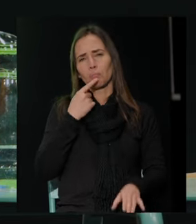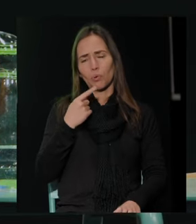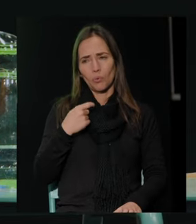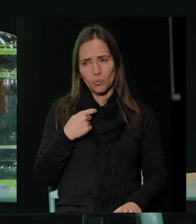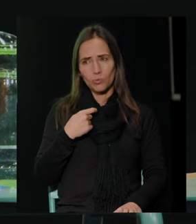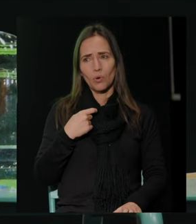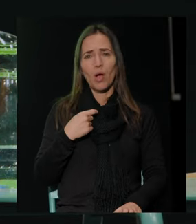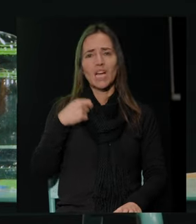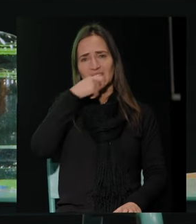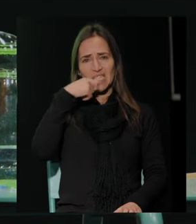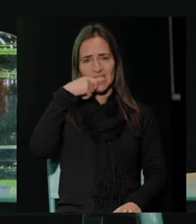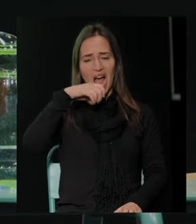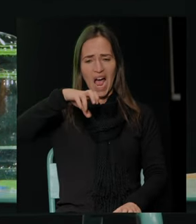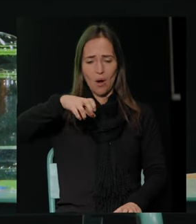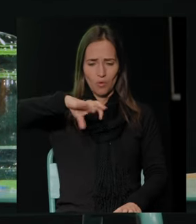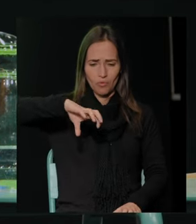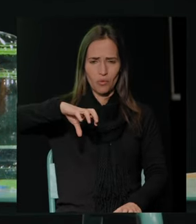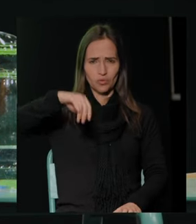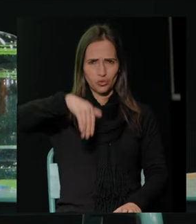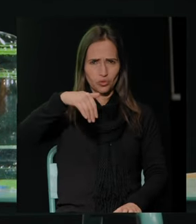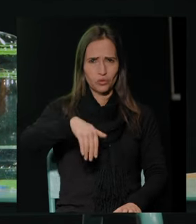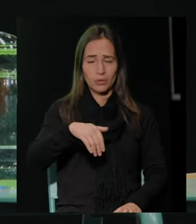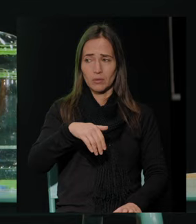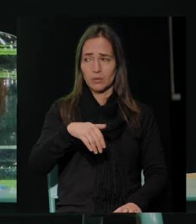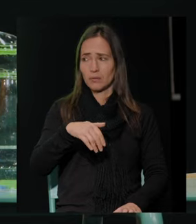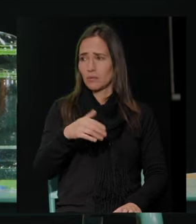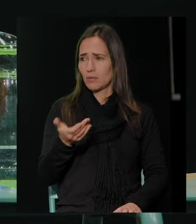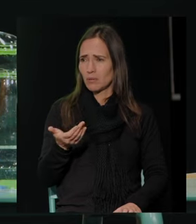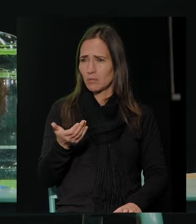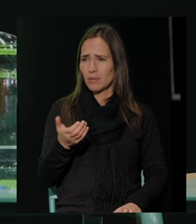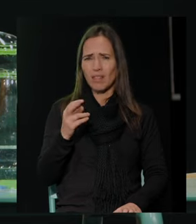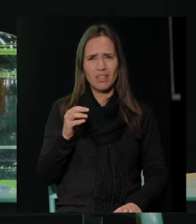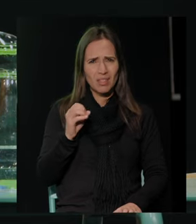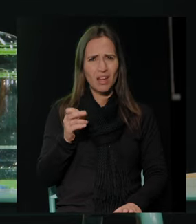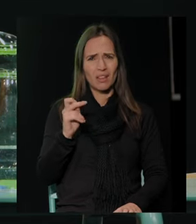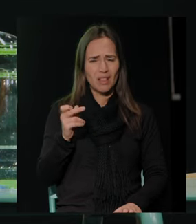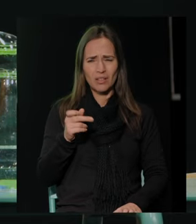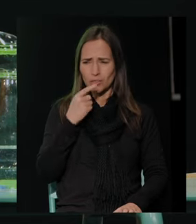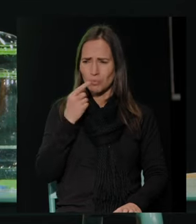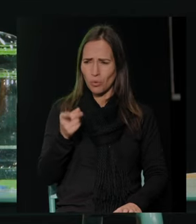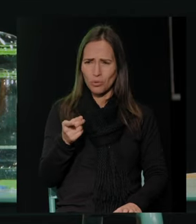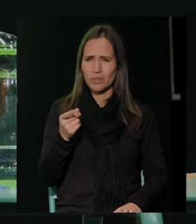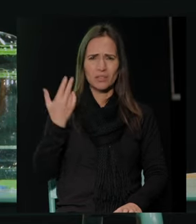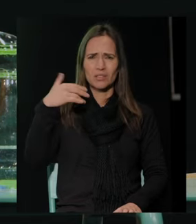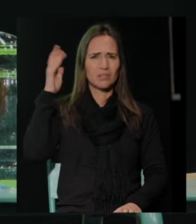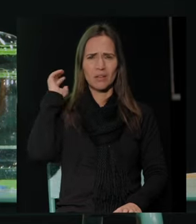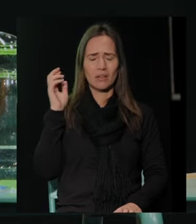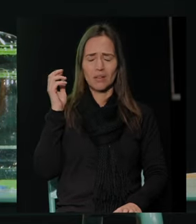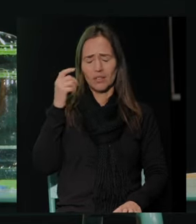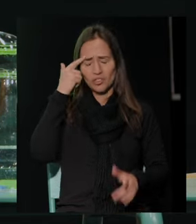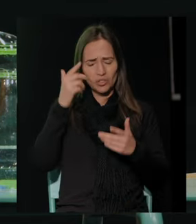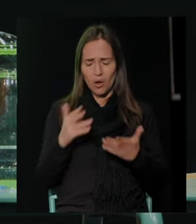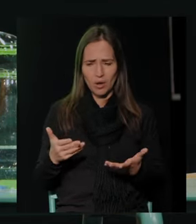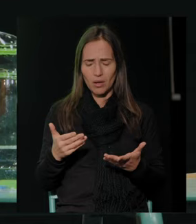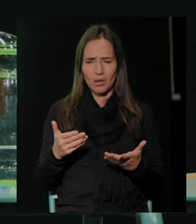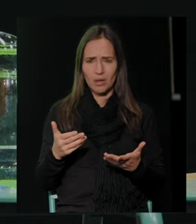água aberta quando lavo os dentes. Isso é pá... Já estamos 30 anos passados deste tipo de perguntas. Ou seja, eu chocou-me porque